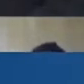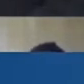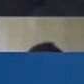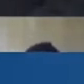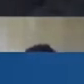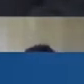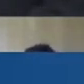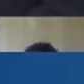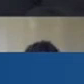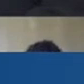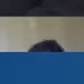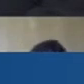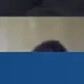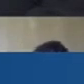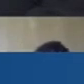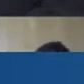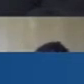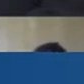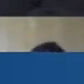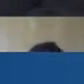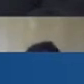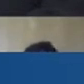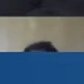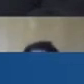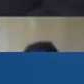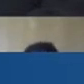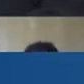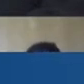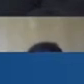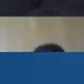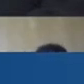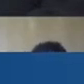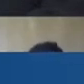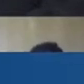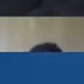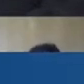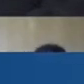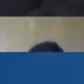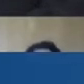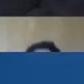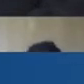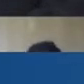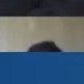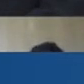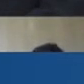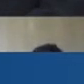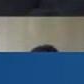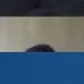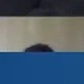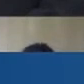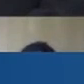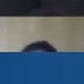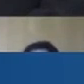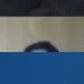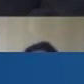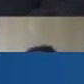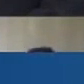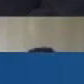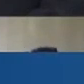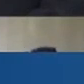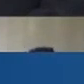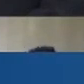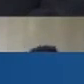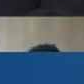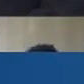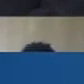delação foi já homologada judicialmente, e essa delação que resultou na operação de hoje no Rio de